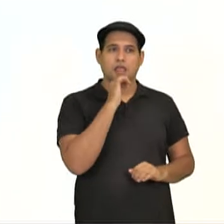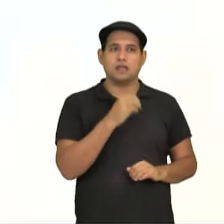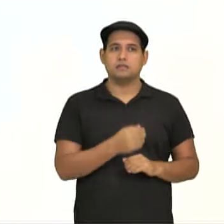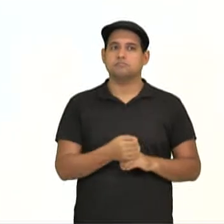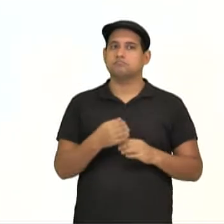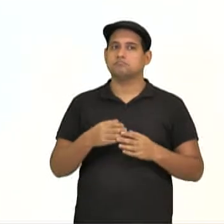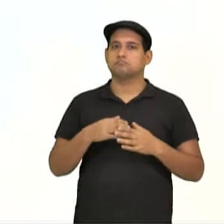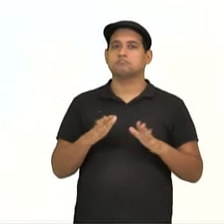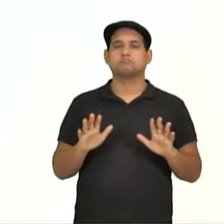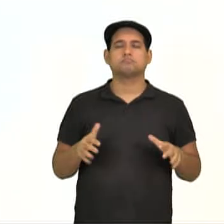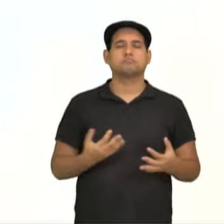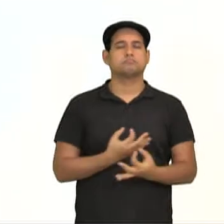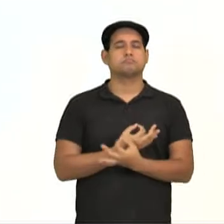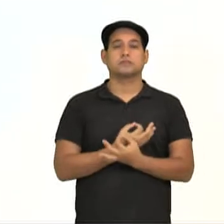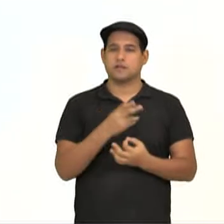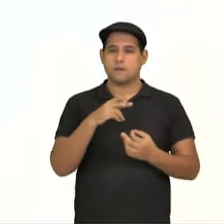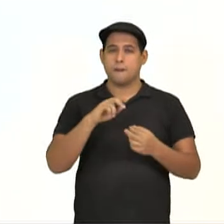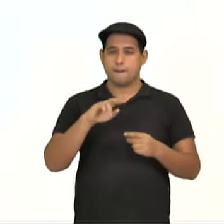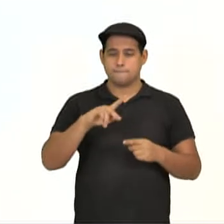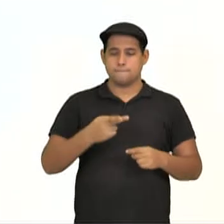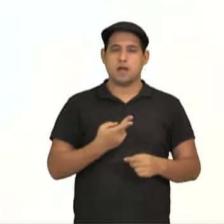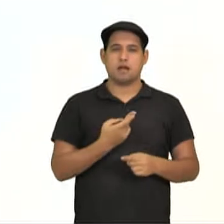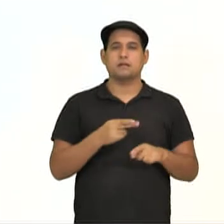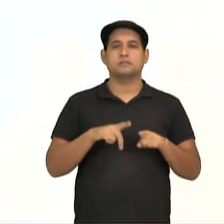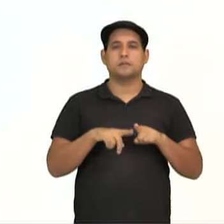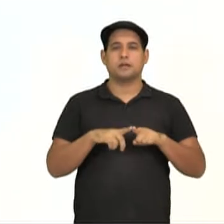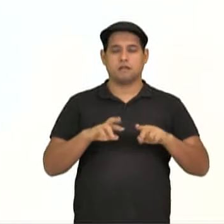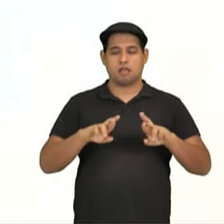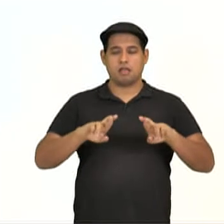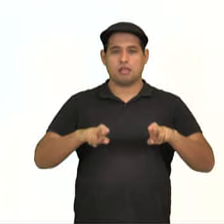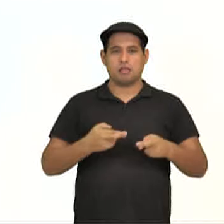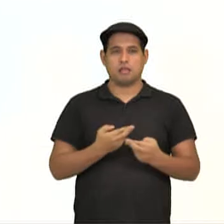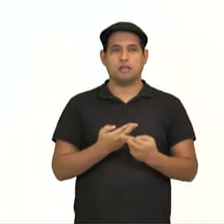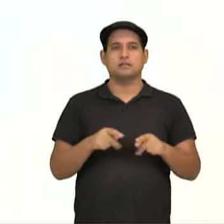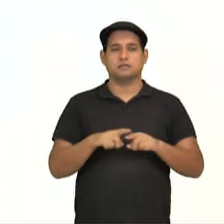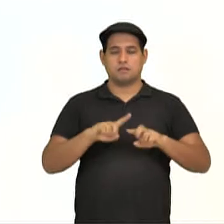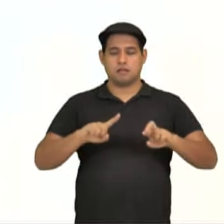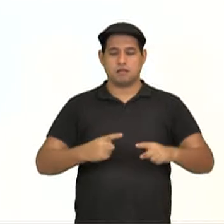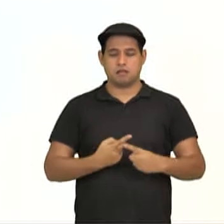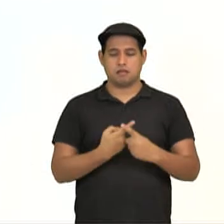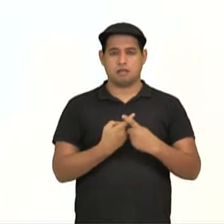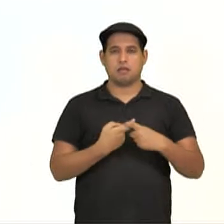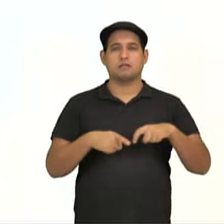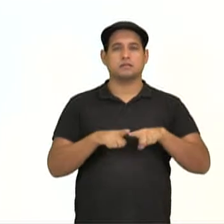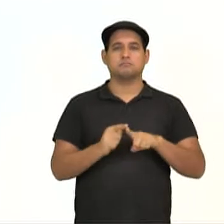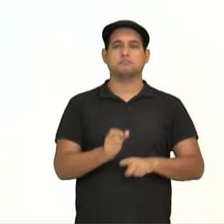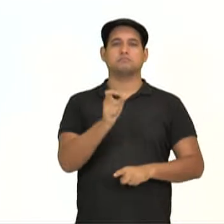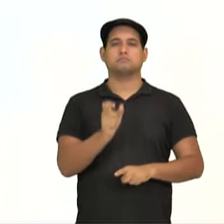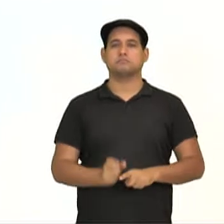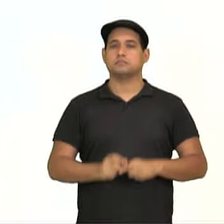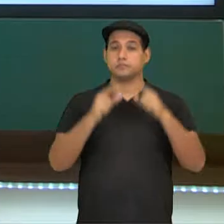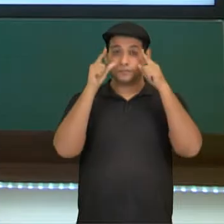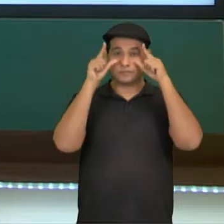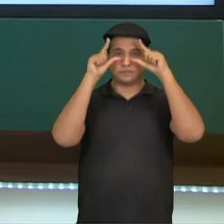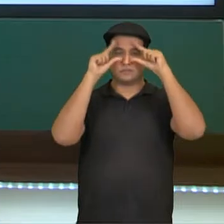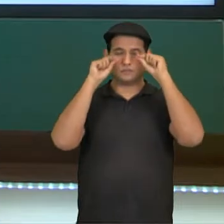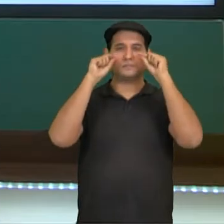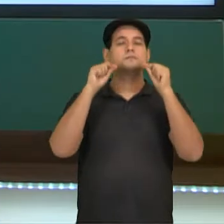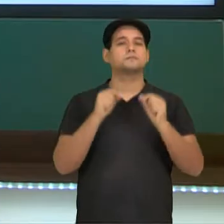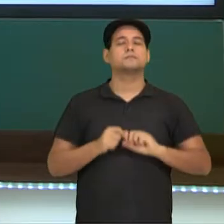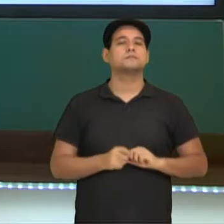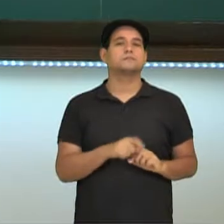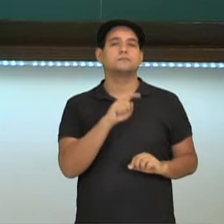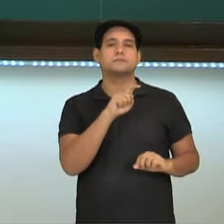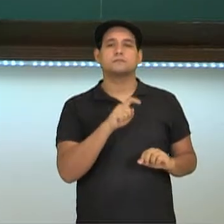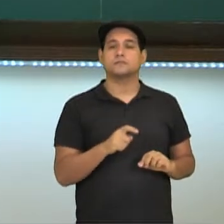as pernas cruzadas, uma posição sentada com as costas bem retas e os olhos fechados.